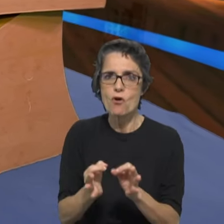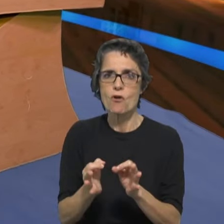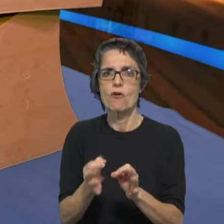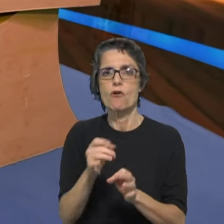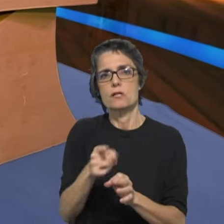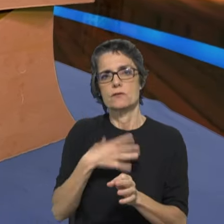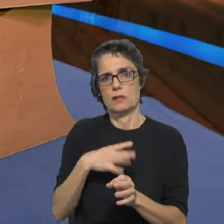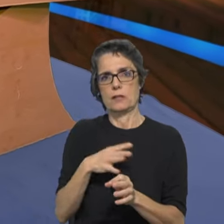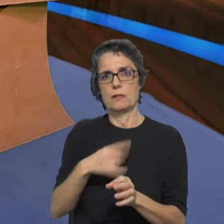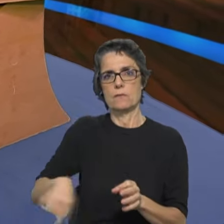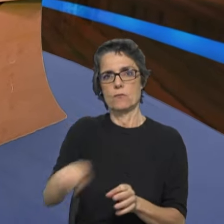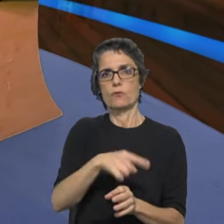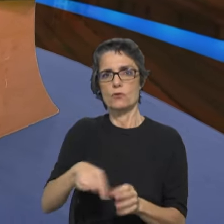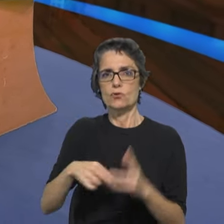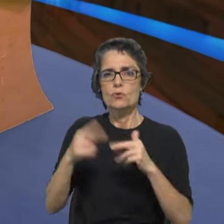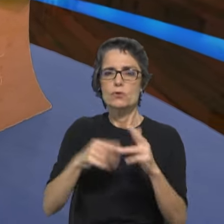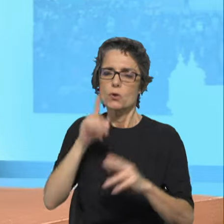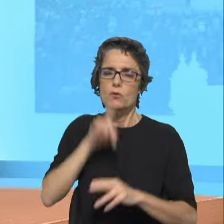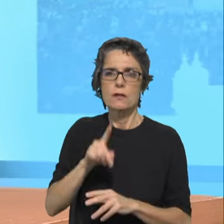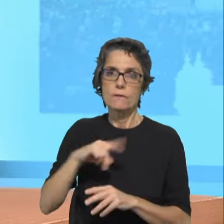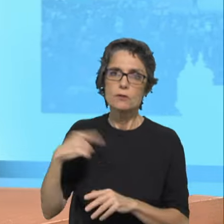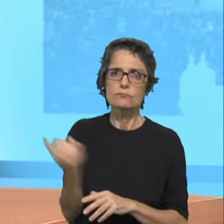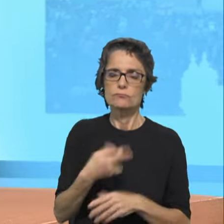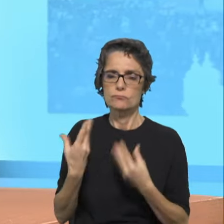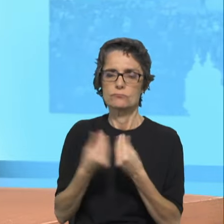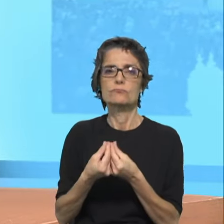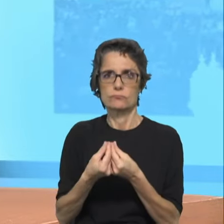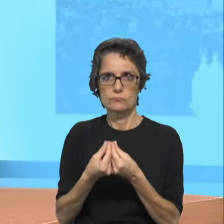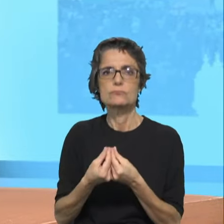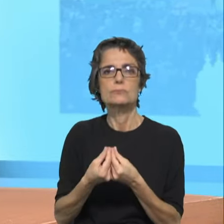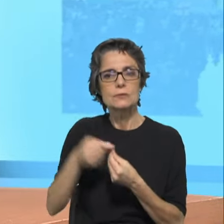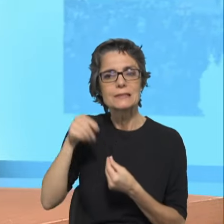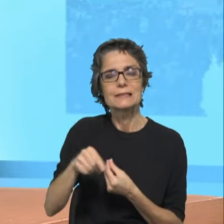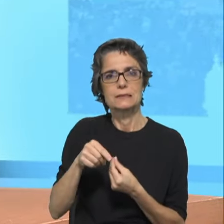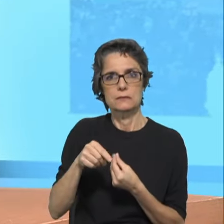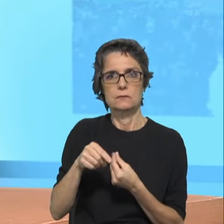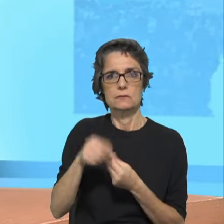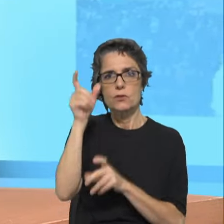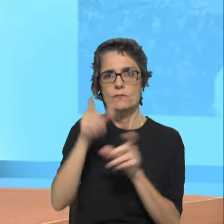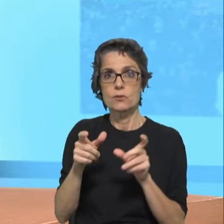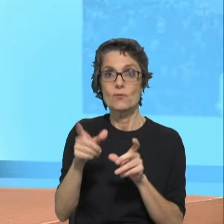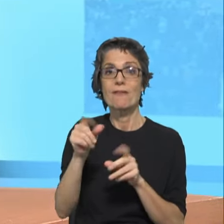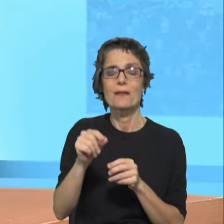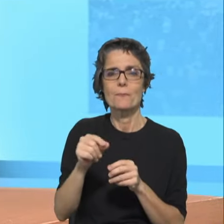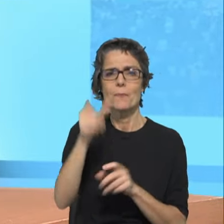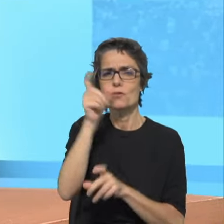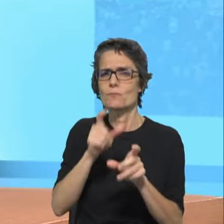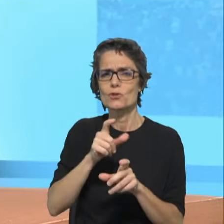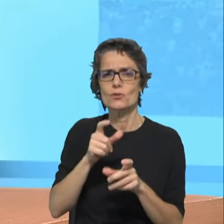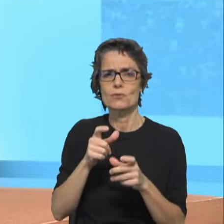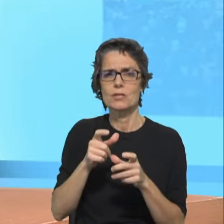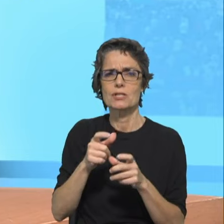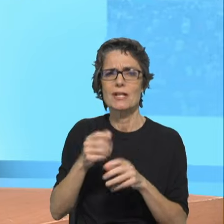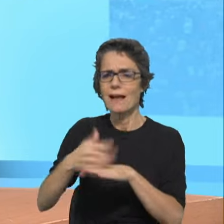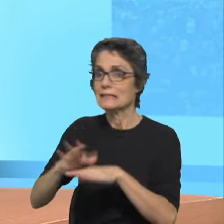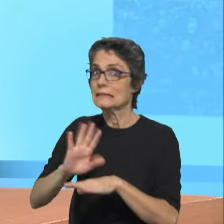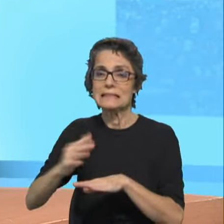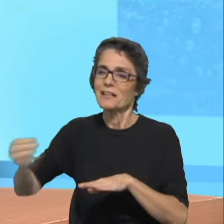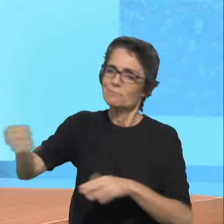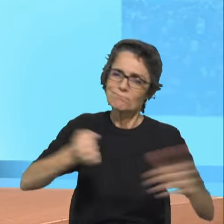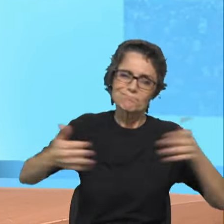de facto, junto das pessoas, junto dos mais excluídos, dos mais frágeis, dos que estão